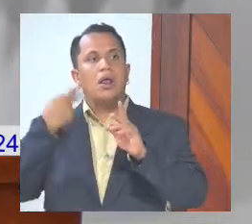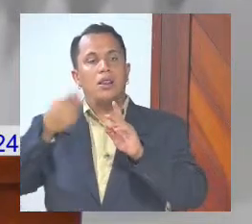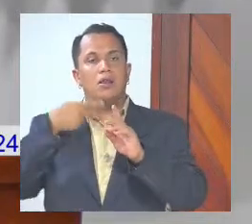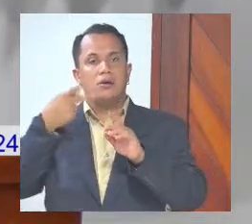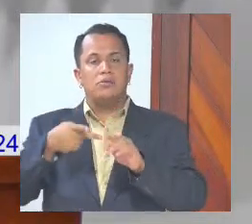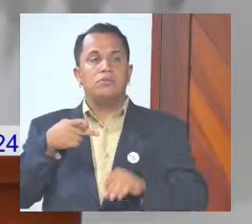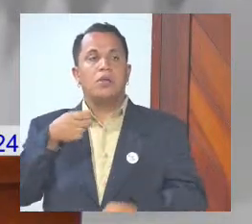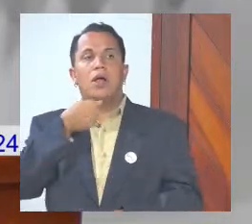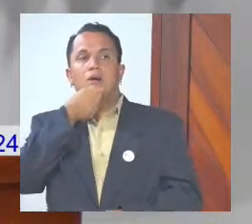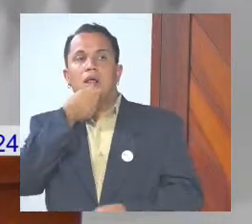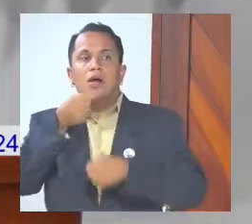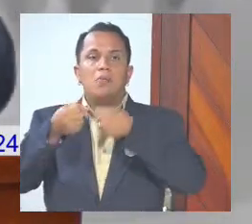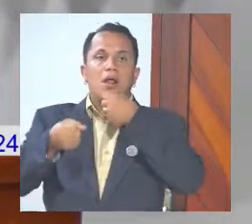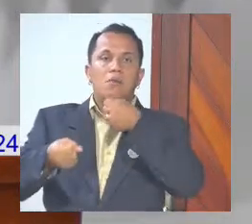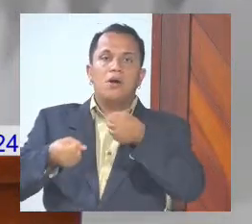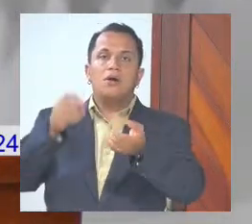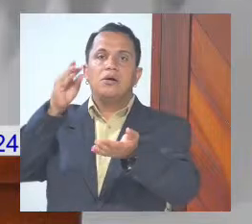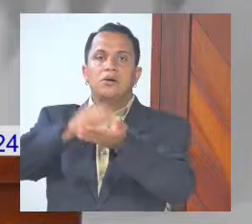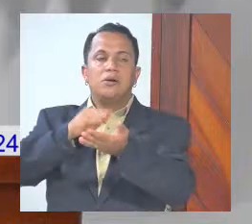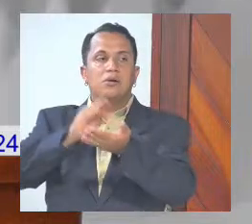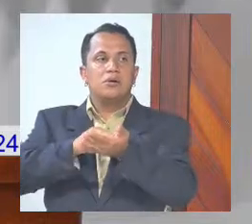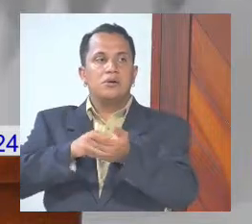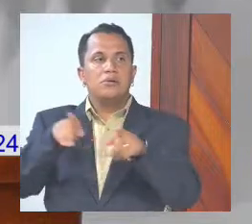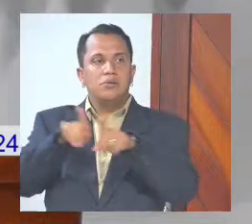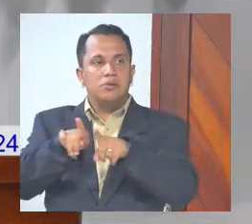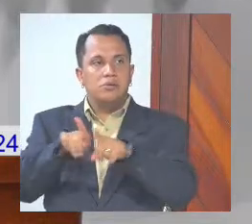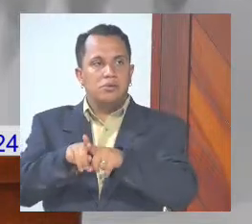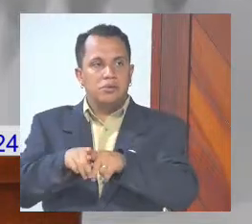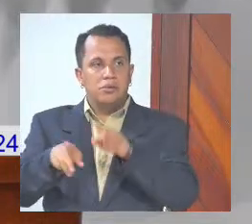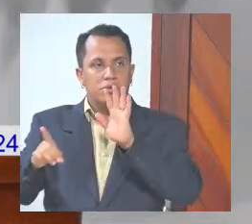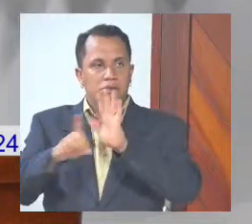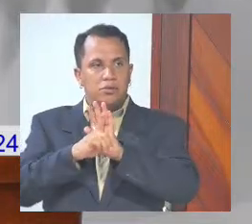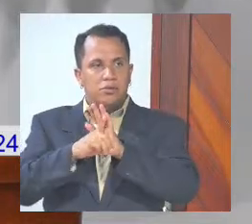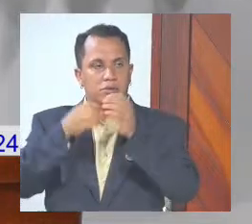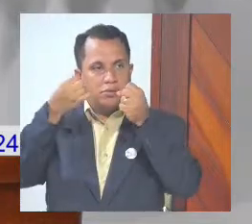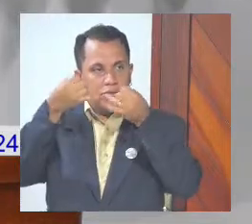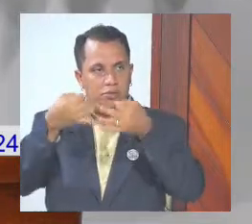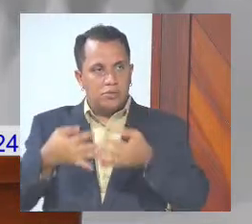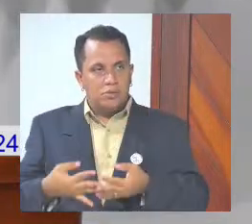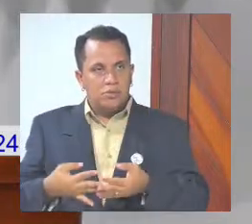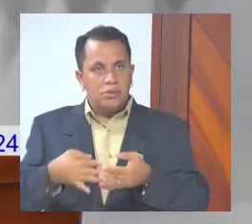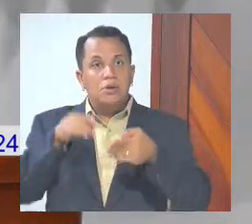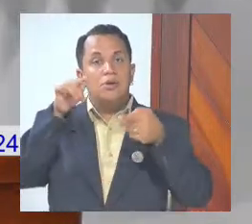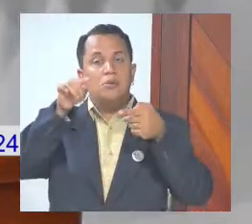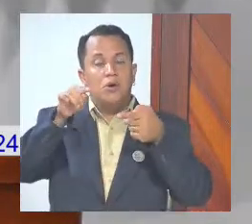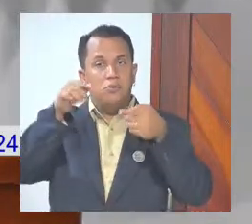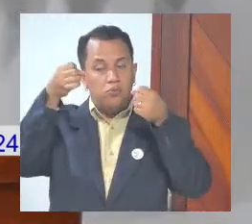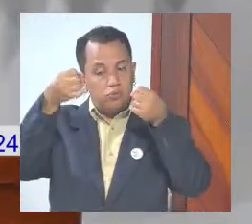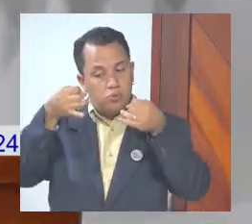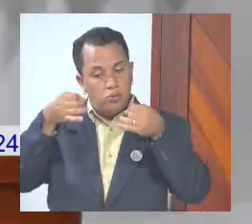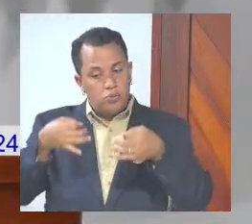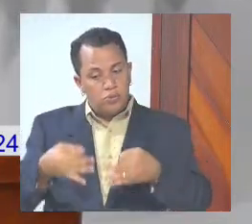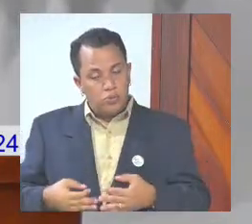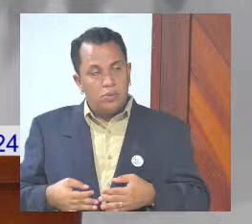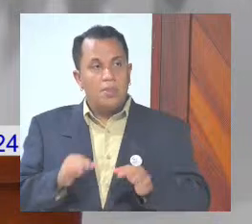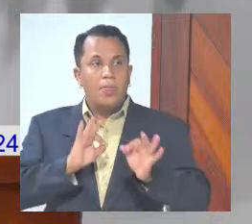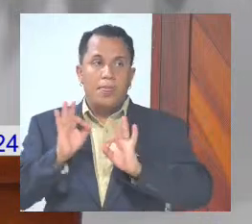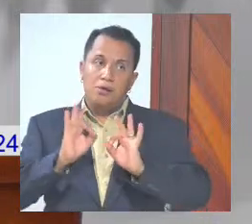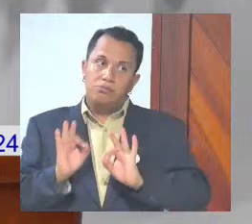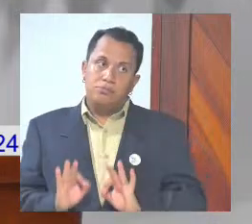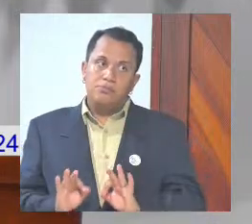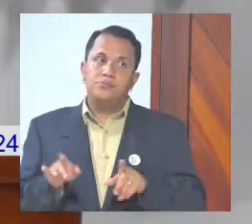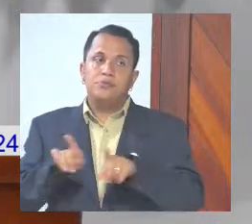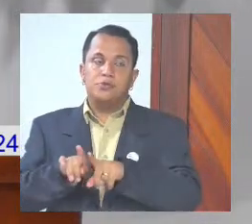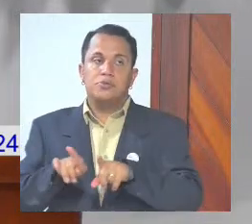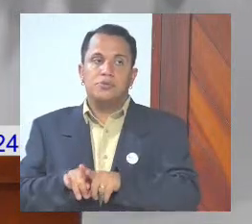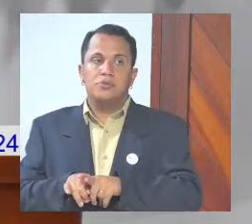explanar aquilo que está faltando no município de Pinheiro, é um direito meu também fazer algumas ponderações no discurso, né? Porque eu